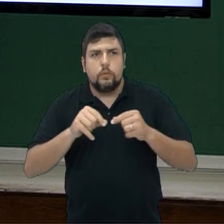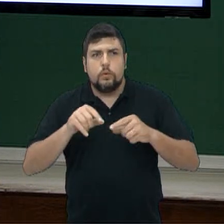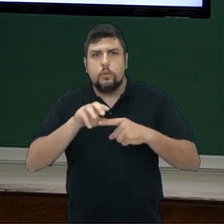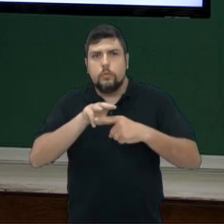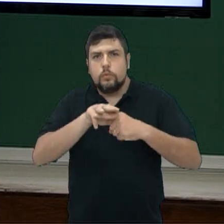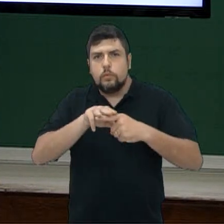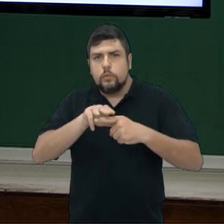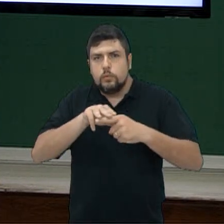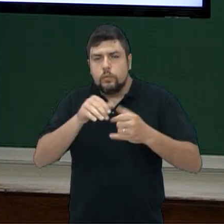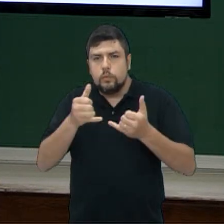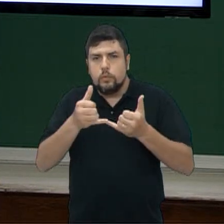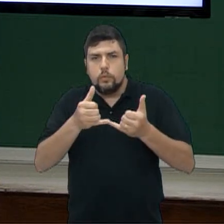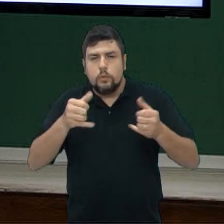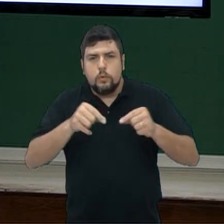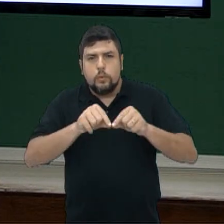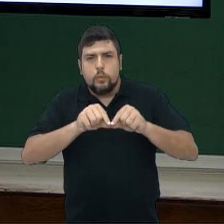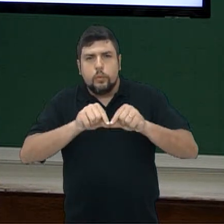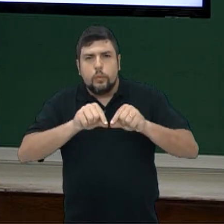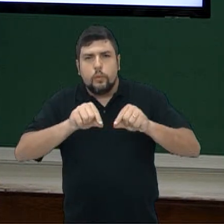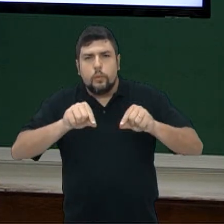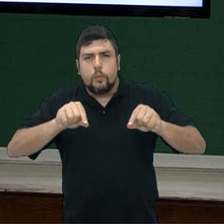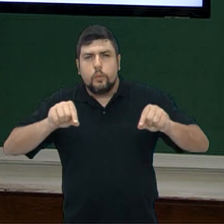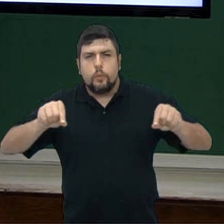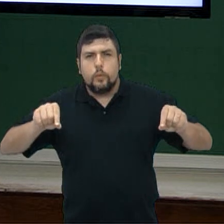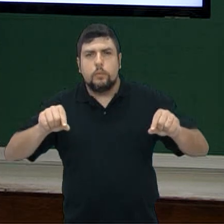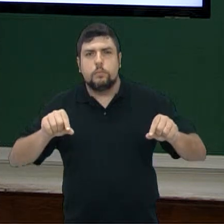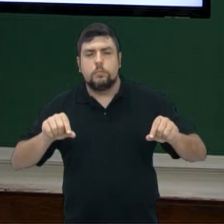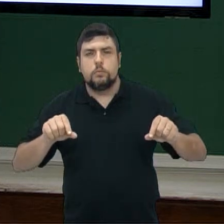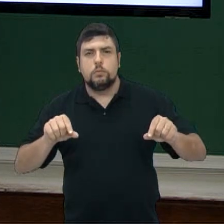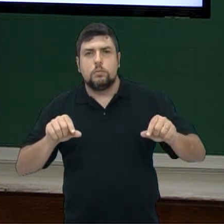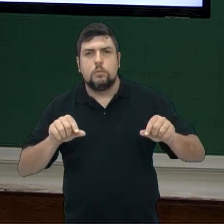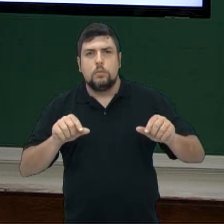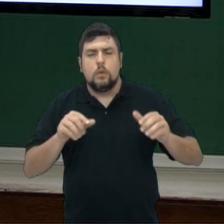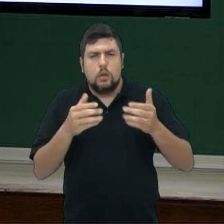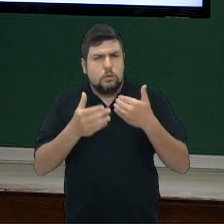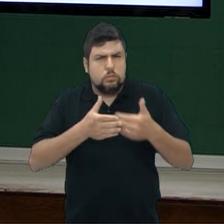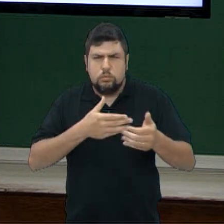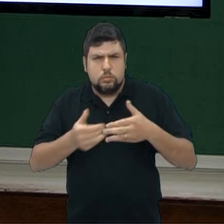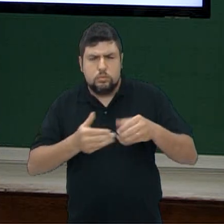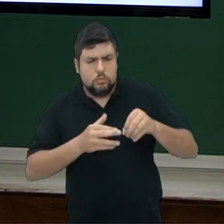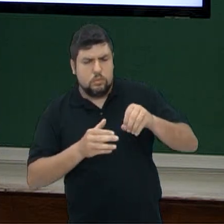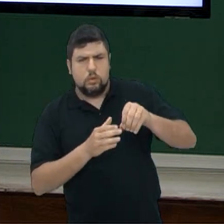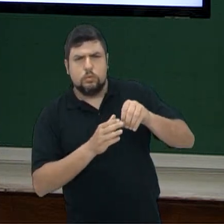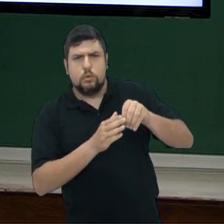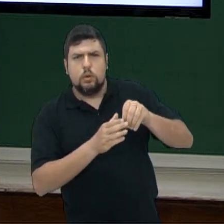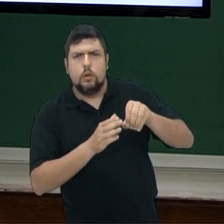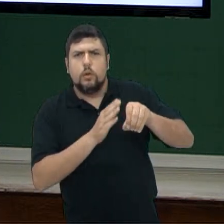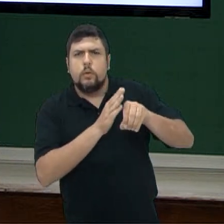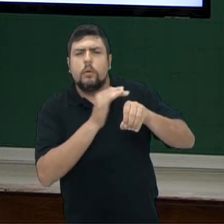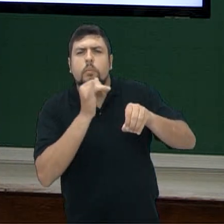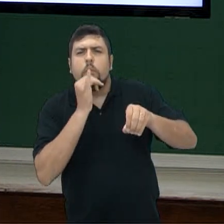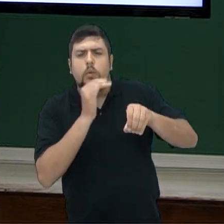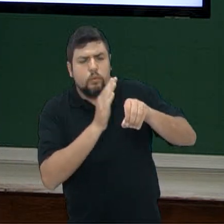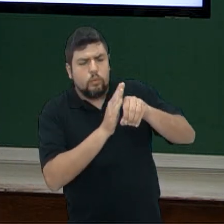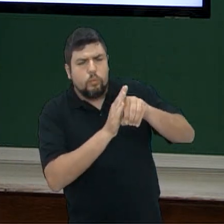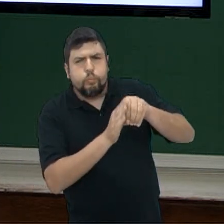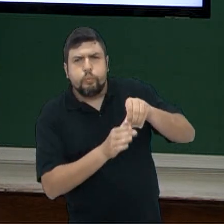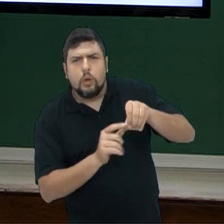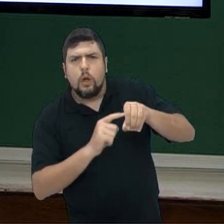ao aumentarmos o comprimento, sem variarmos outros parâmetros, tais como área